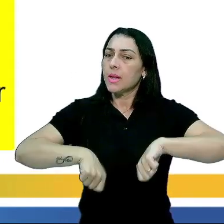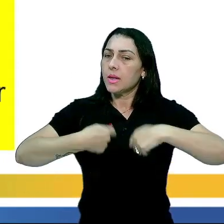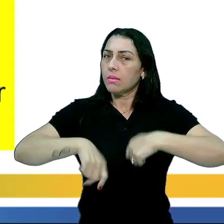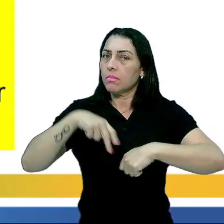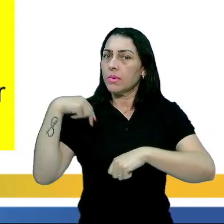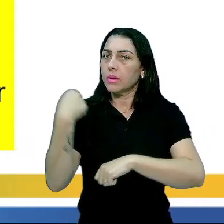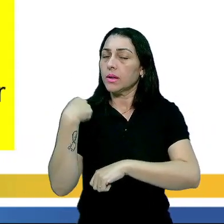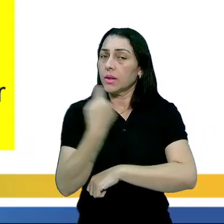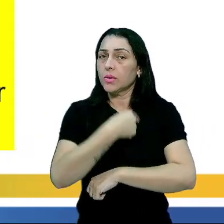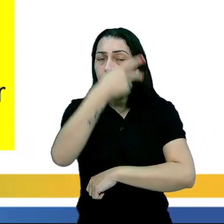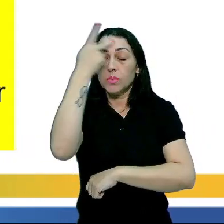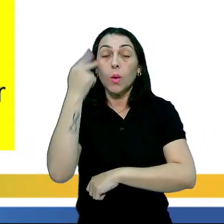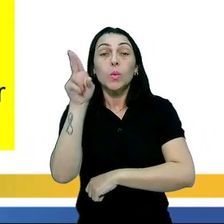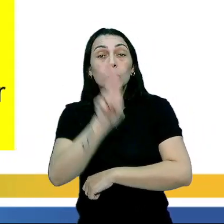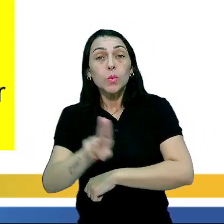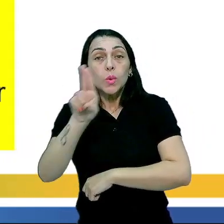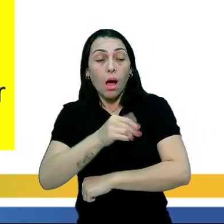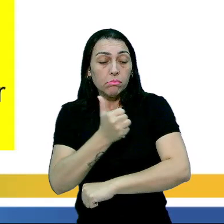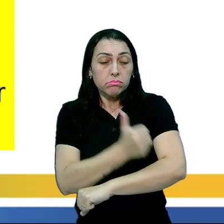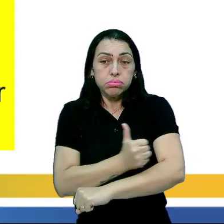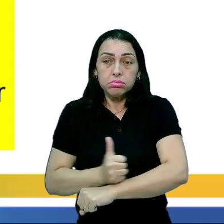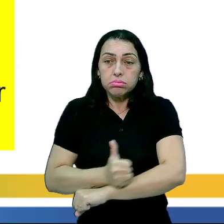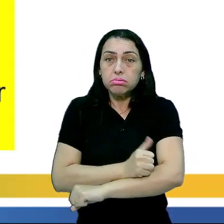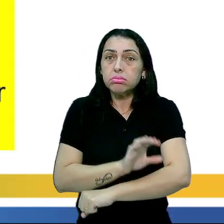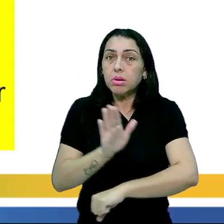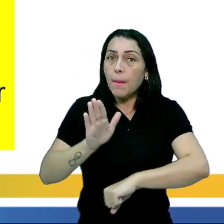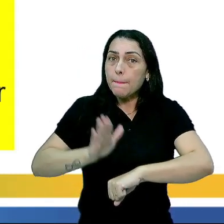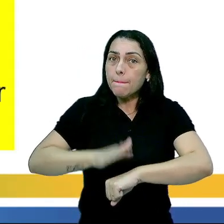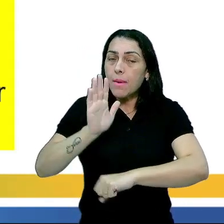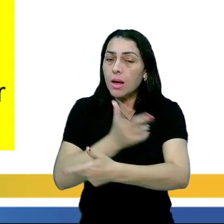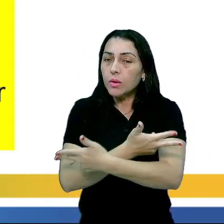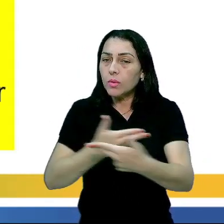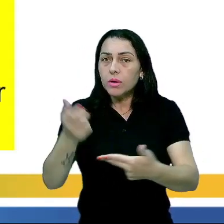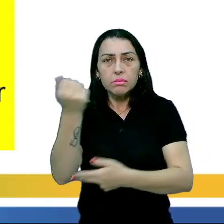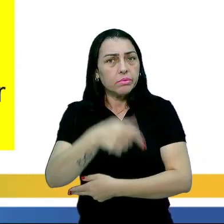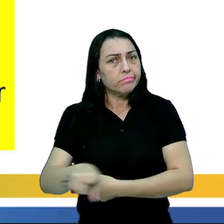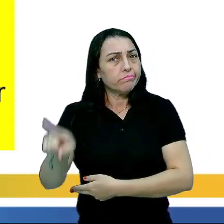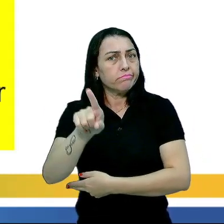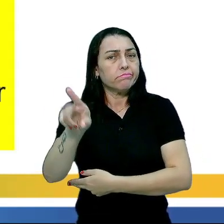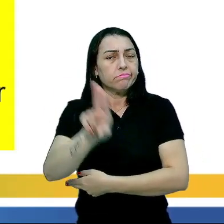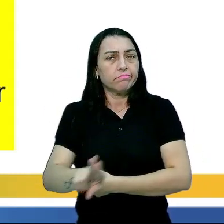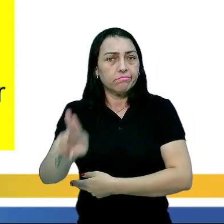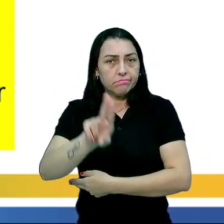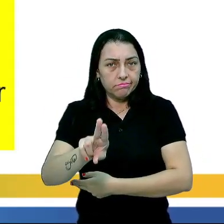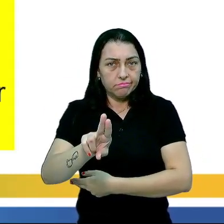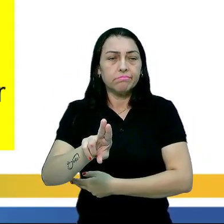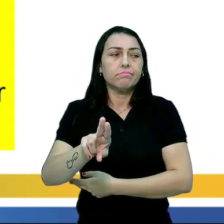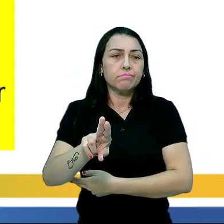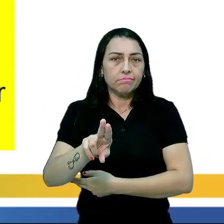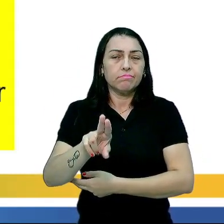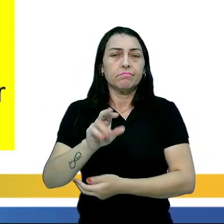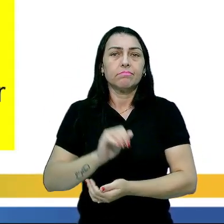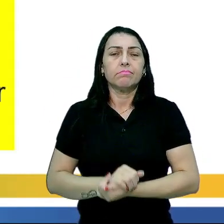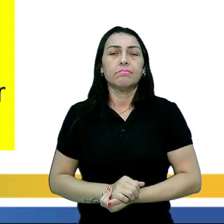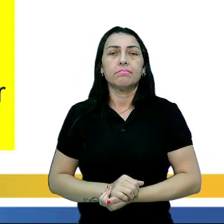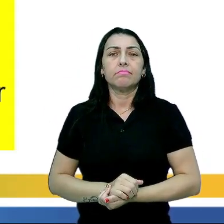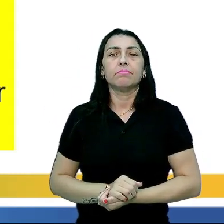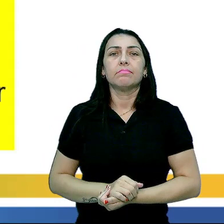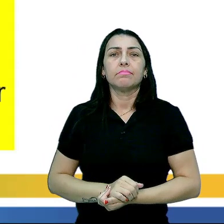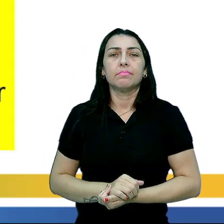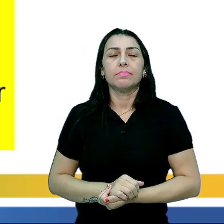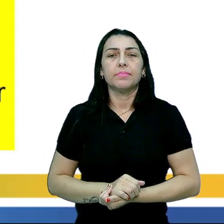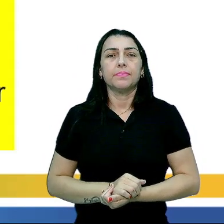que a gente passe a consumir compulsivamente cada vez mais coisas que a gente não teria necessidade de consumir, ou seja, não